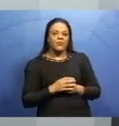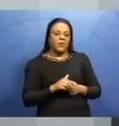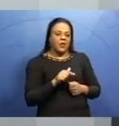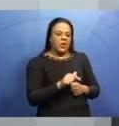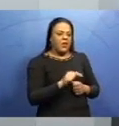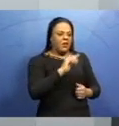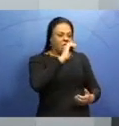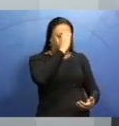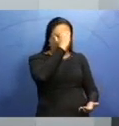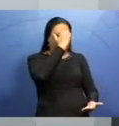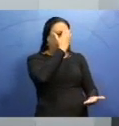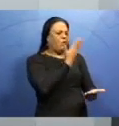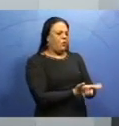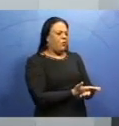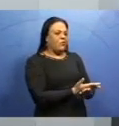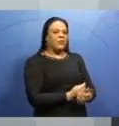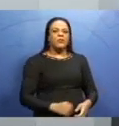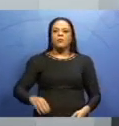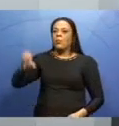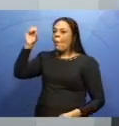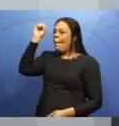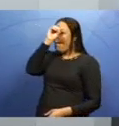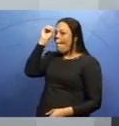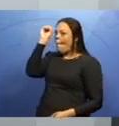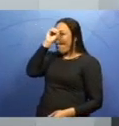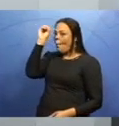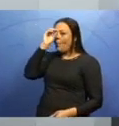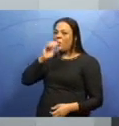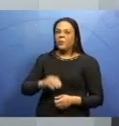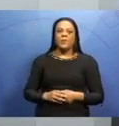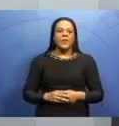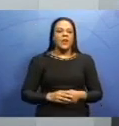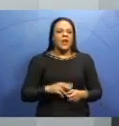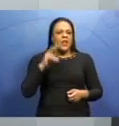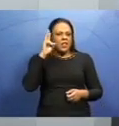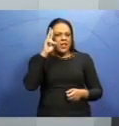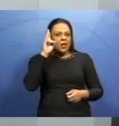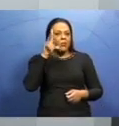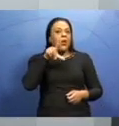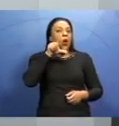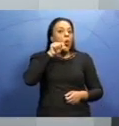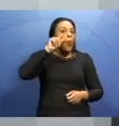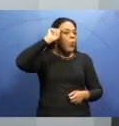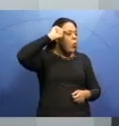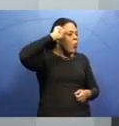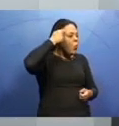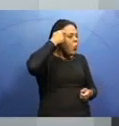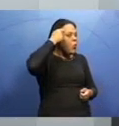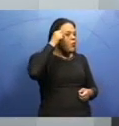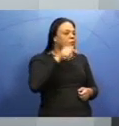Ele é confiante e inocente. Lembre-se, nós estamos falando do corvo.